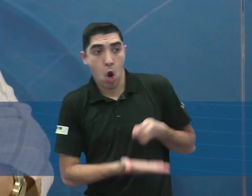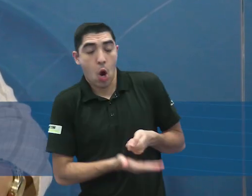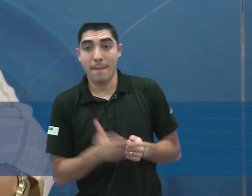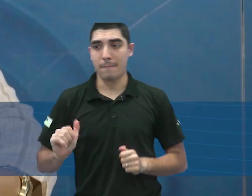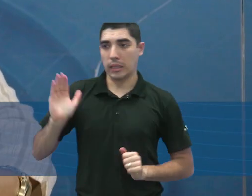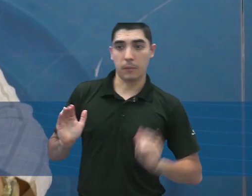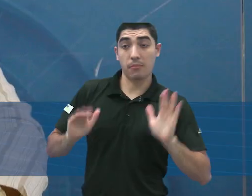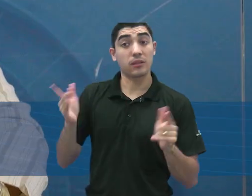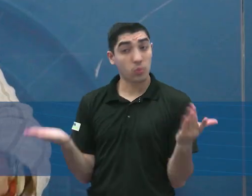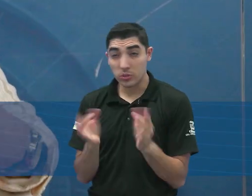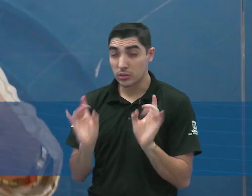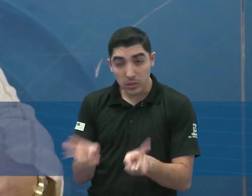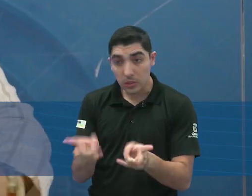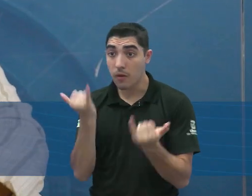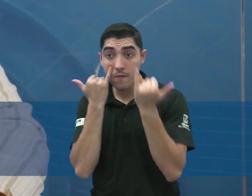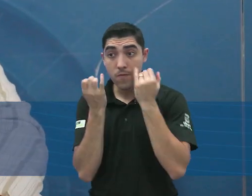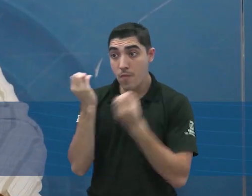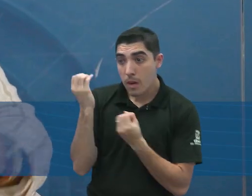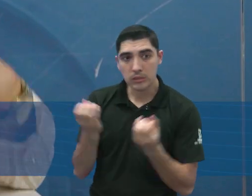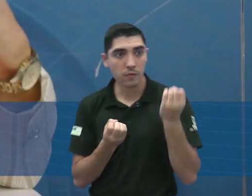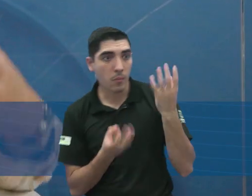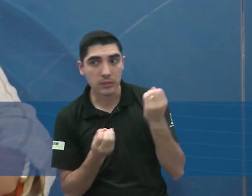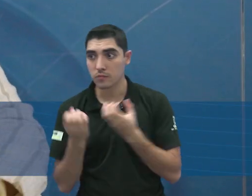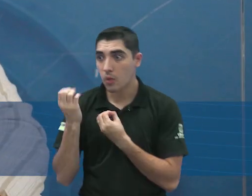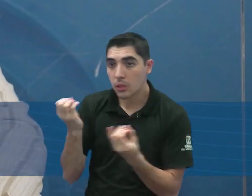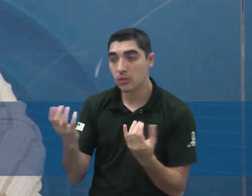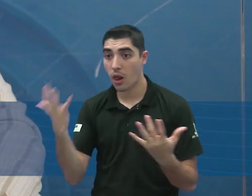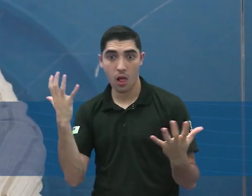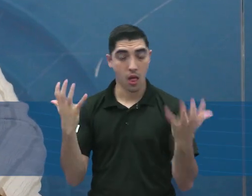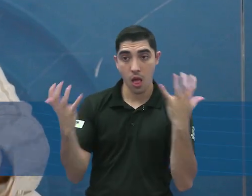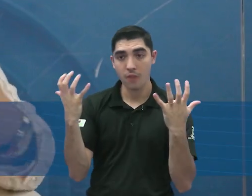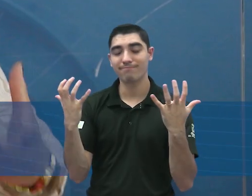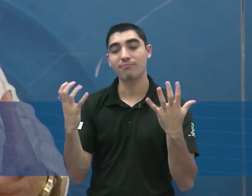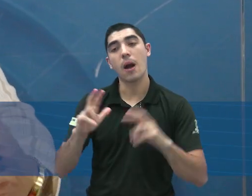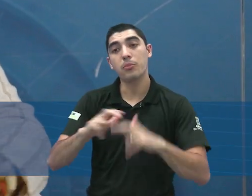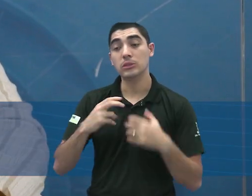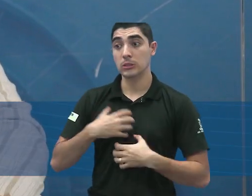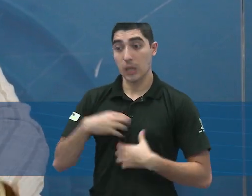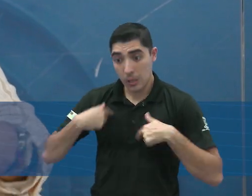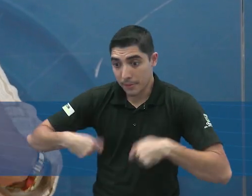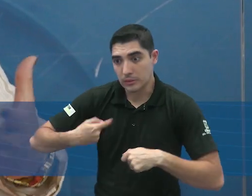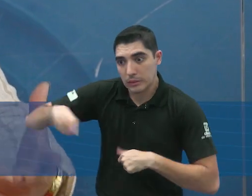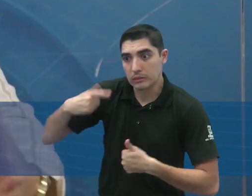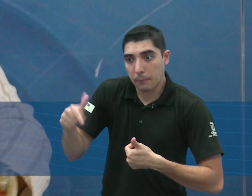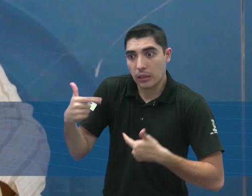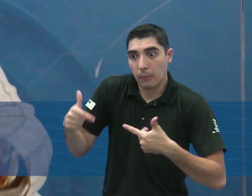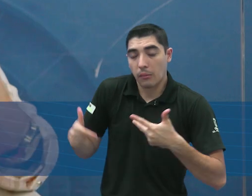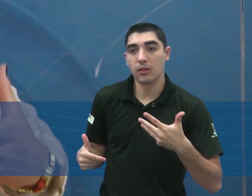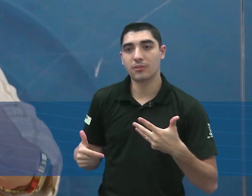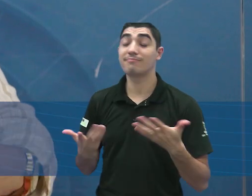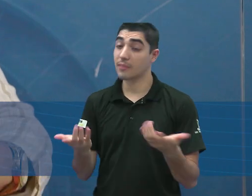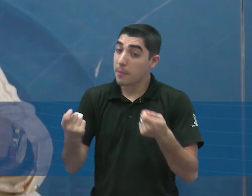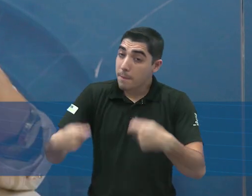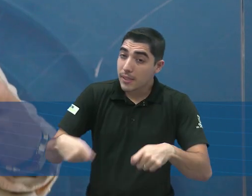informações o tempo inteiro. Essa hiperconexão também acaba gerando muito essa cultura de alta produtividade. Então, é necessário se